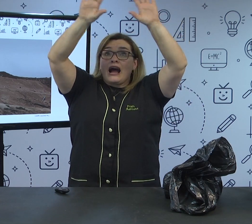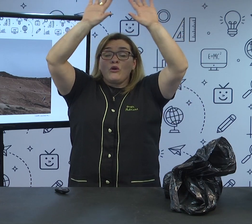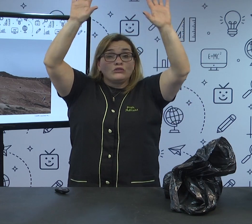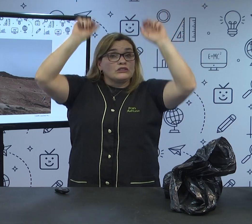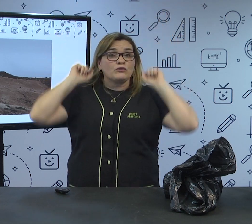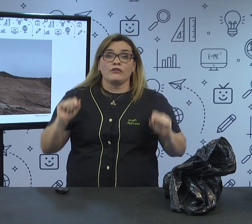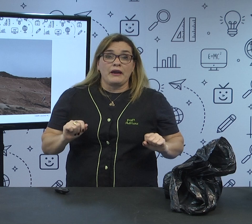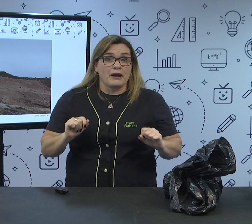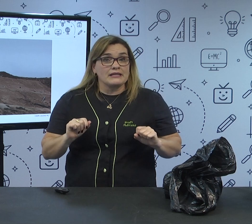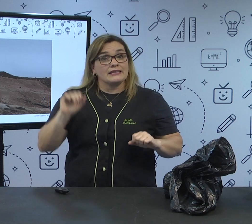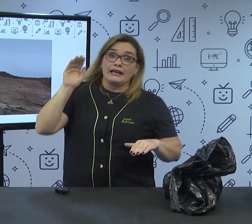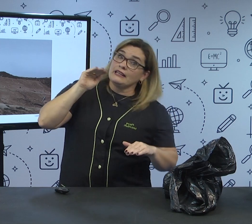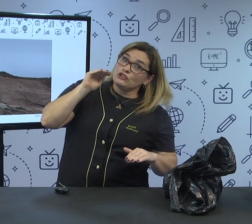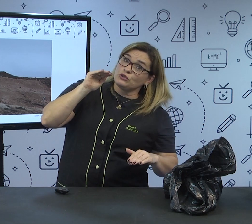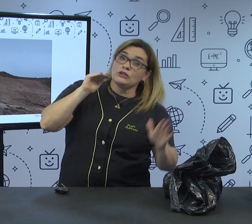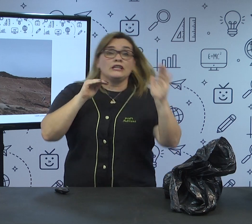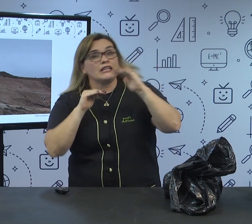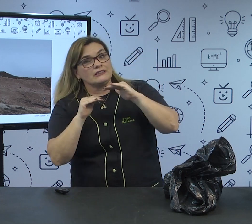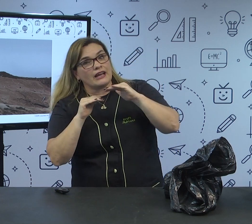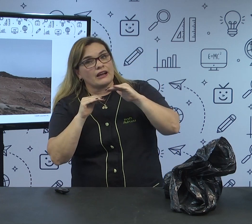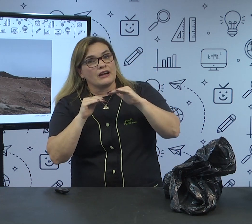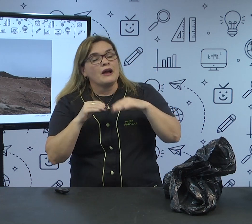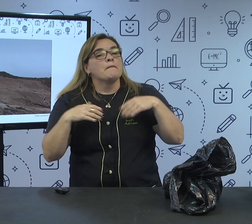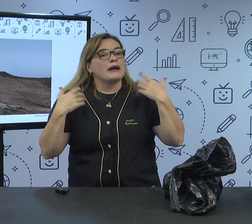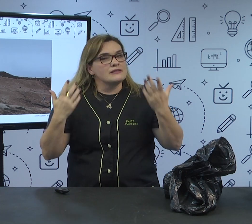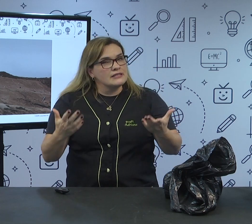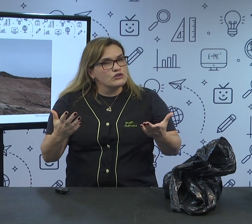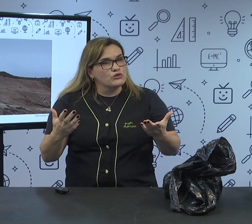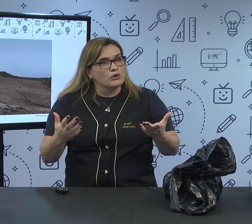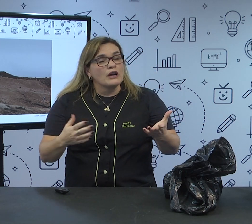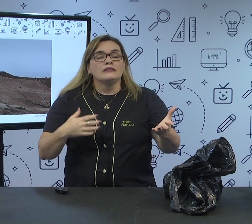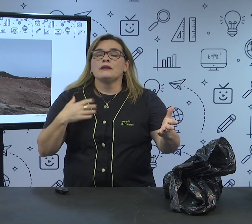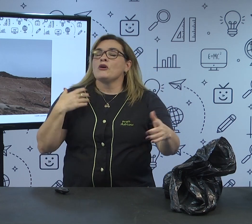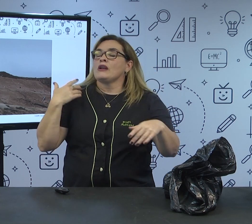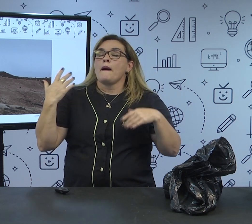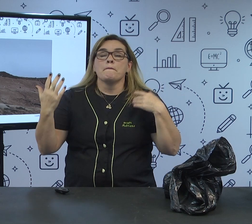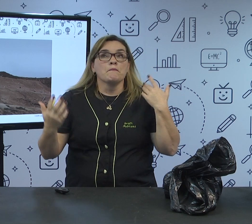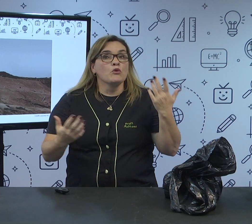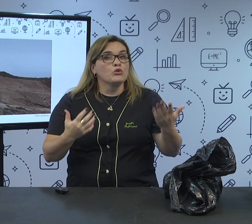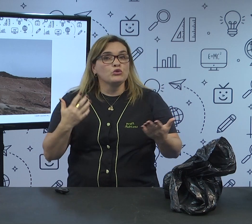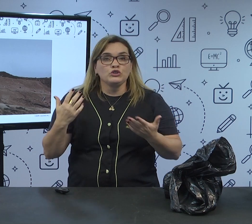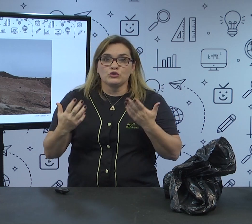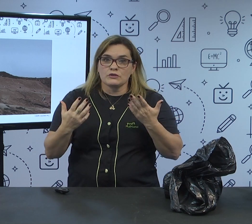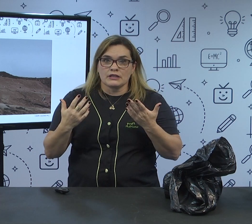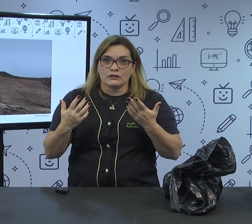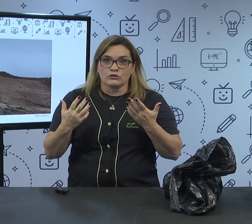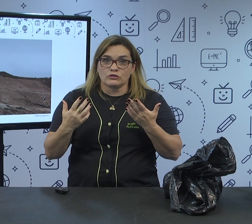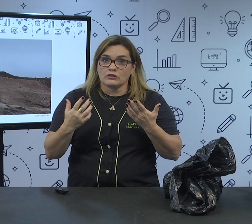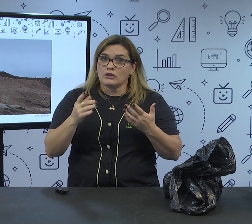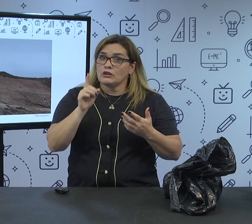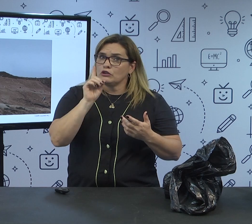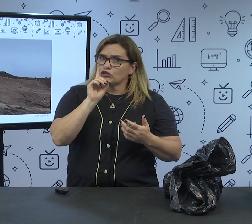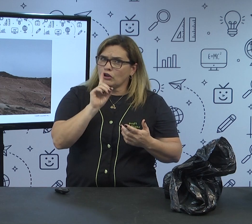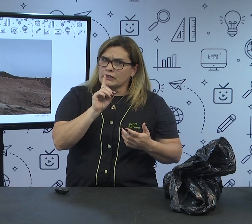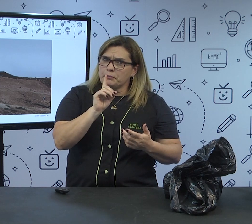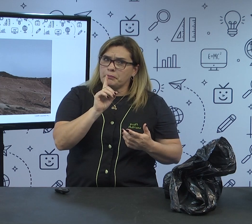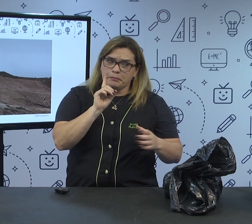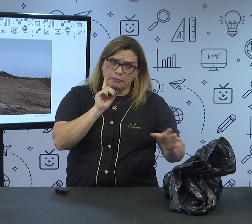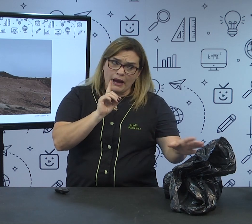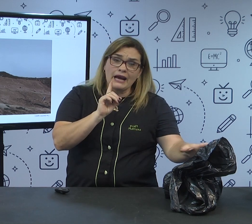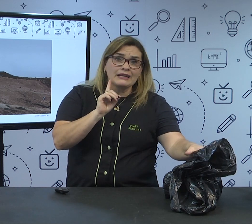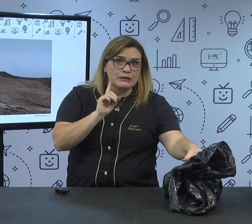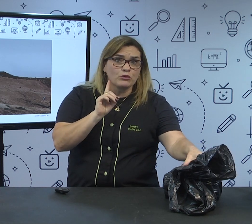lá aonde não vai mais nem lixo e nem terra. Mas isso demora muitos anos. Só